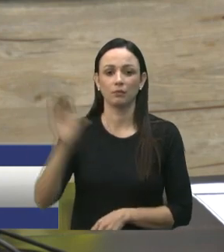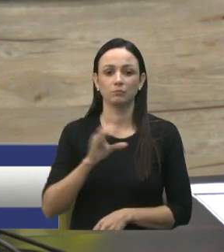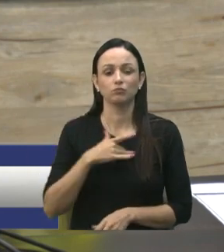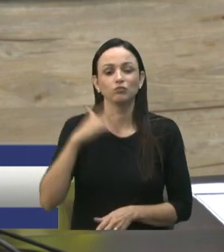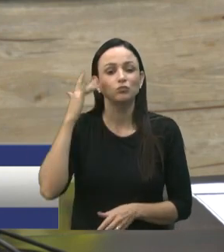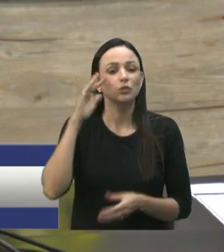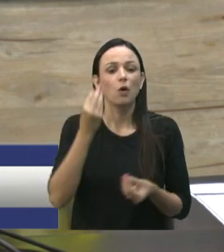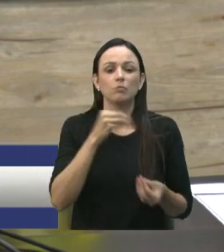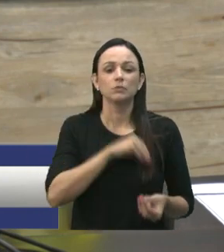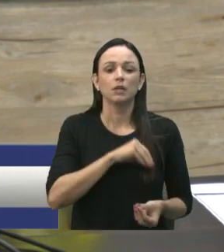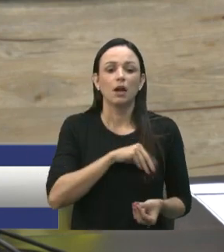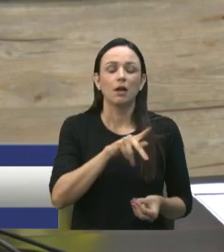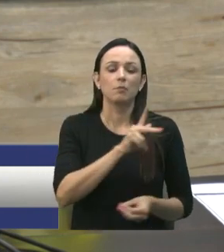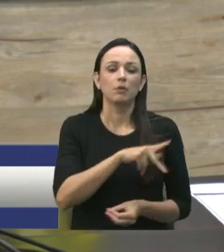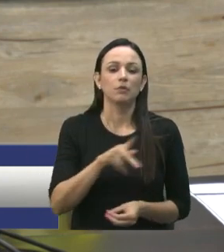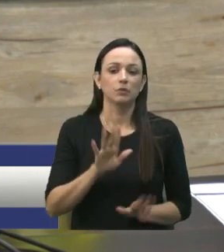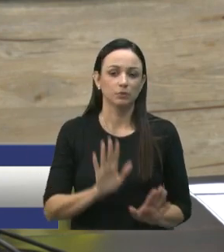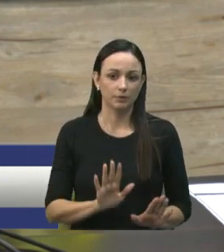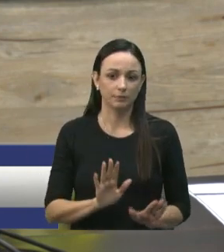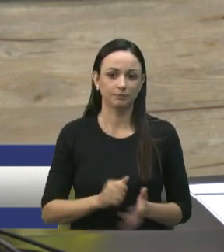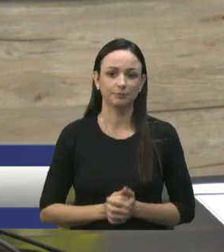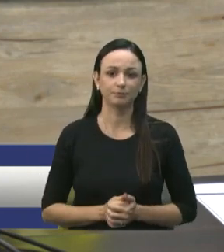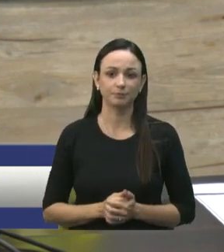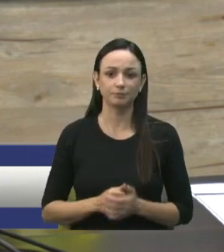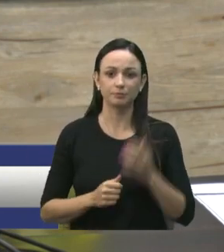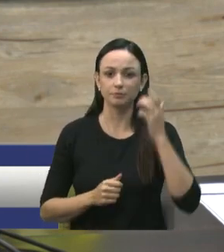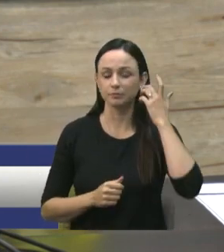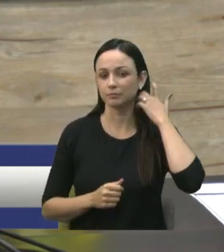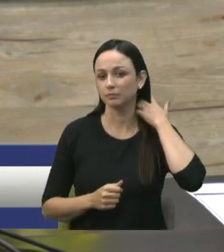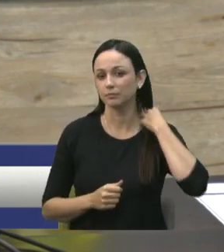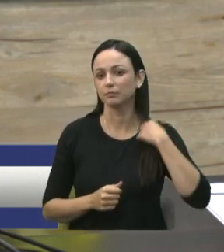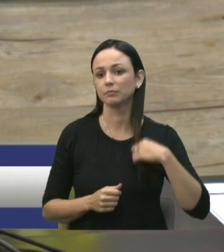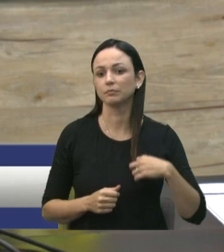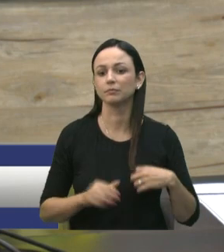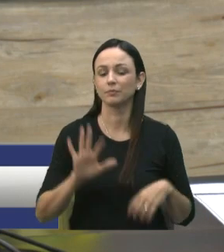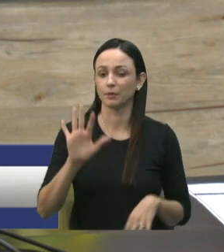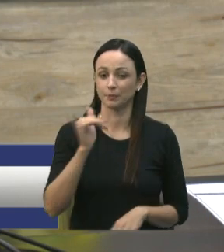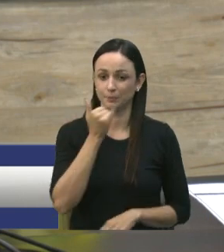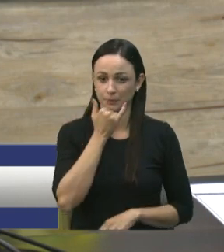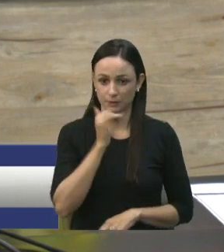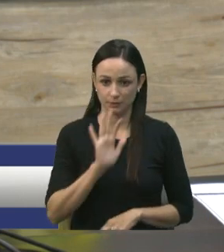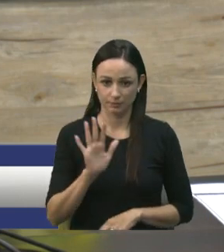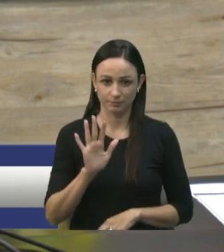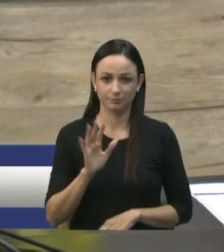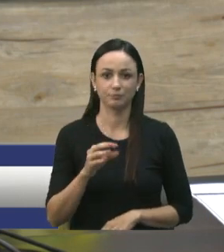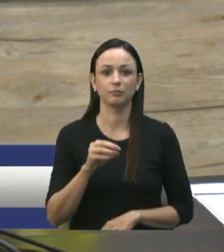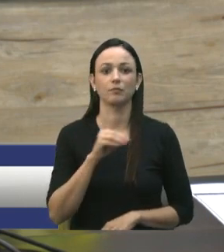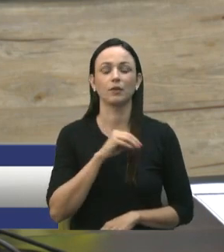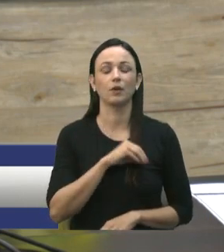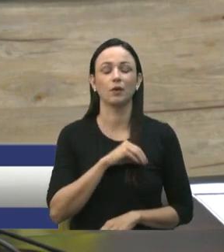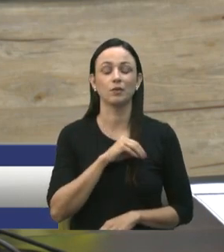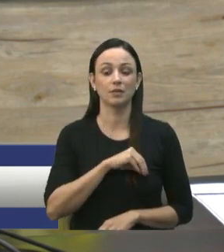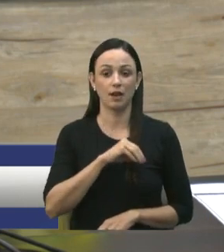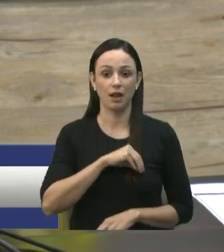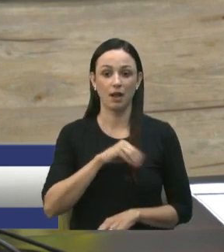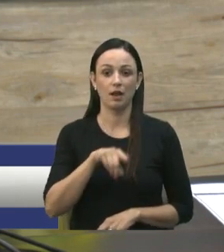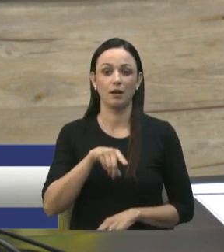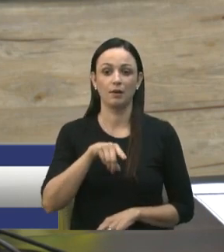A decisão está... Perdão. O piso da enfermagem. Então, na